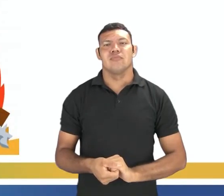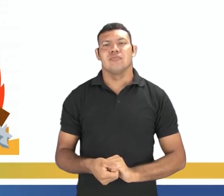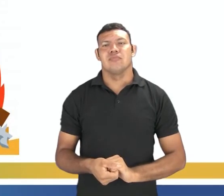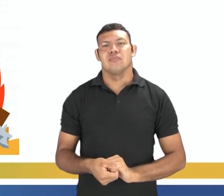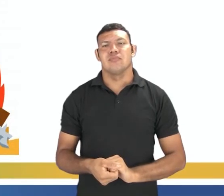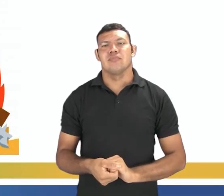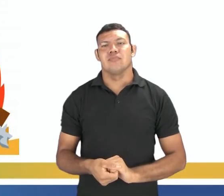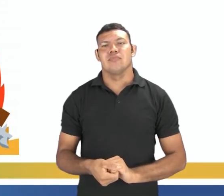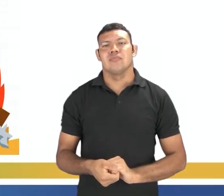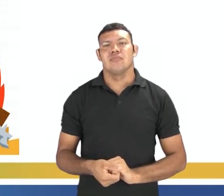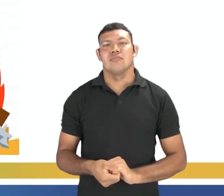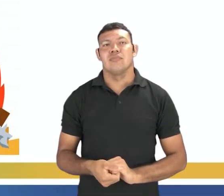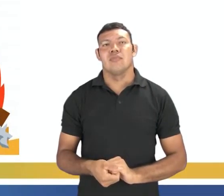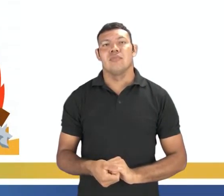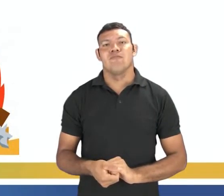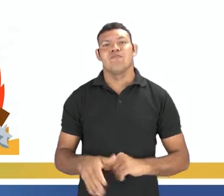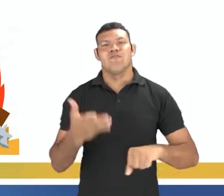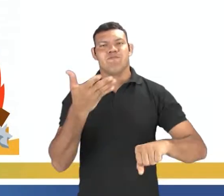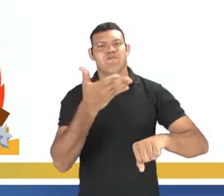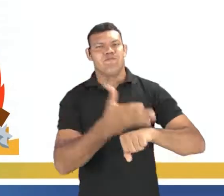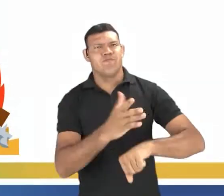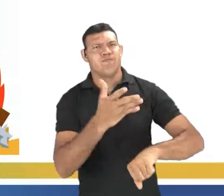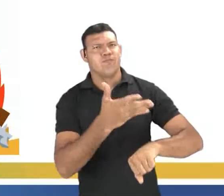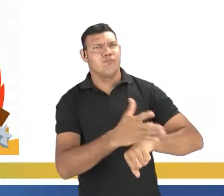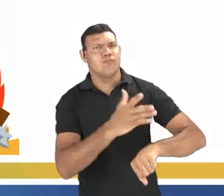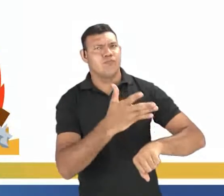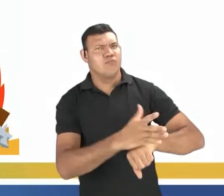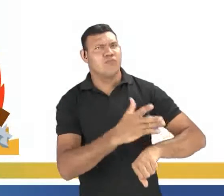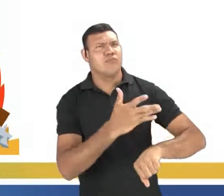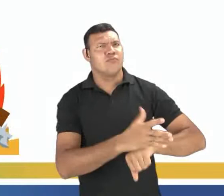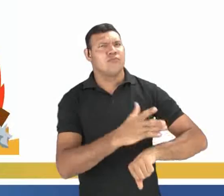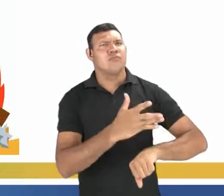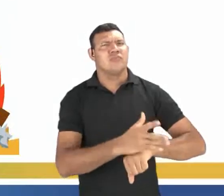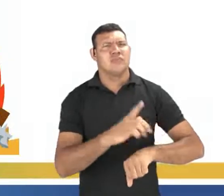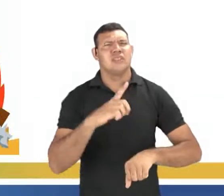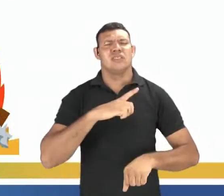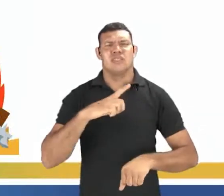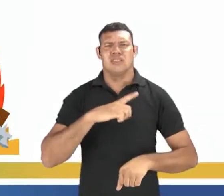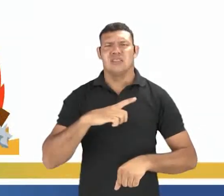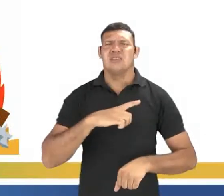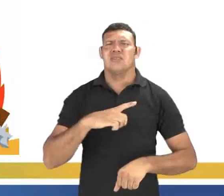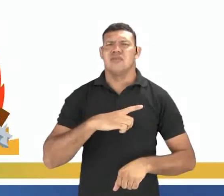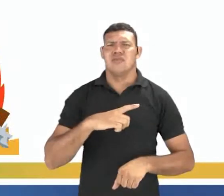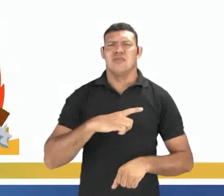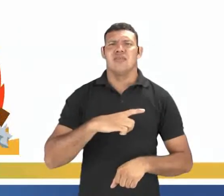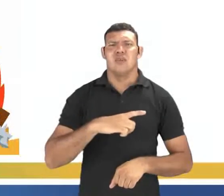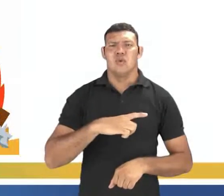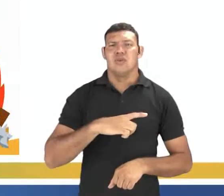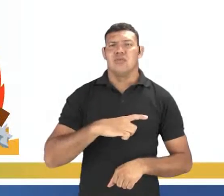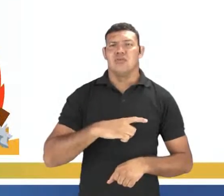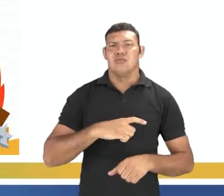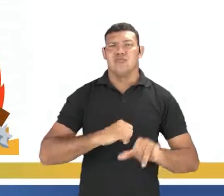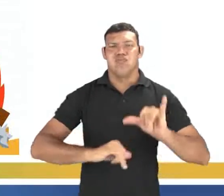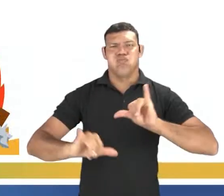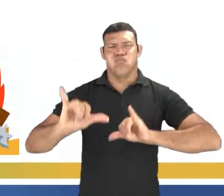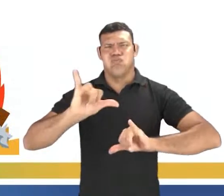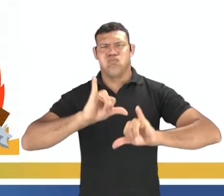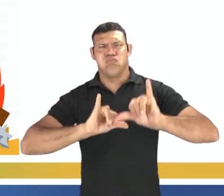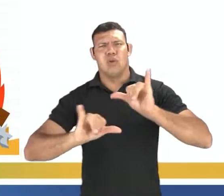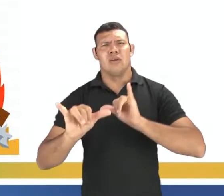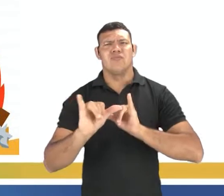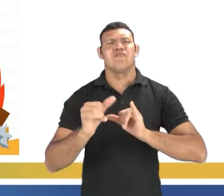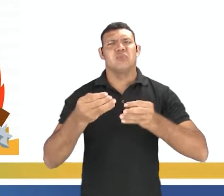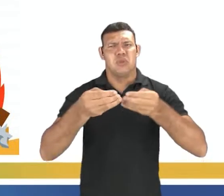Esta prática pode ser volatilizada em inúmeras substâncias tóxicas e